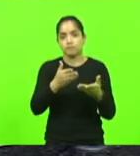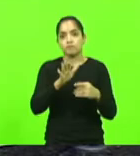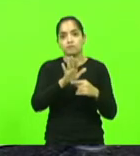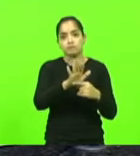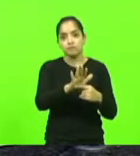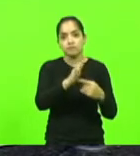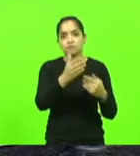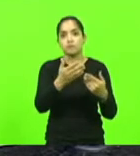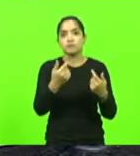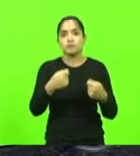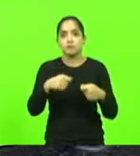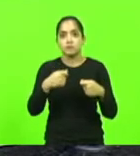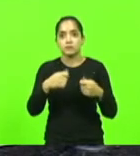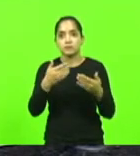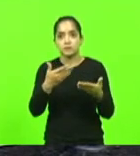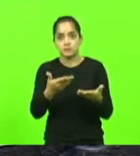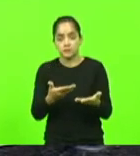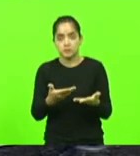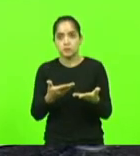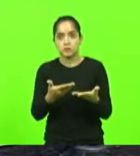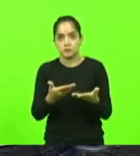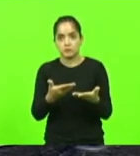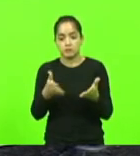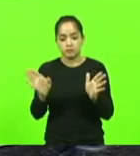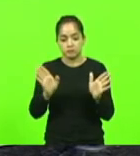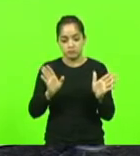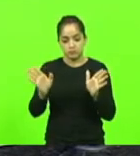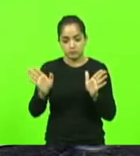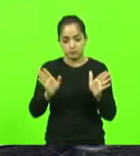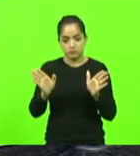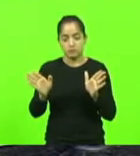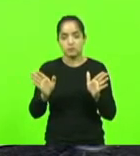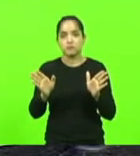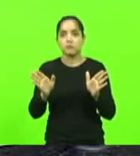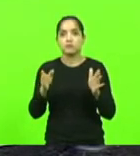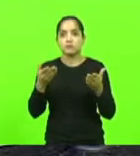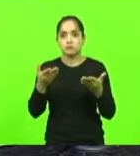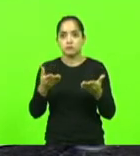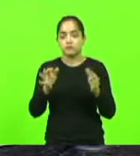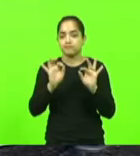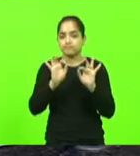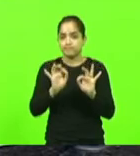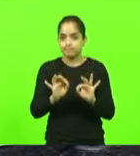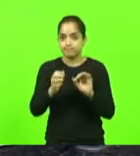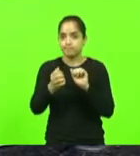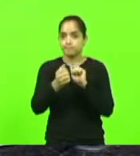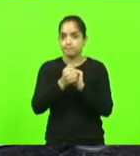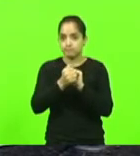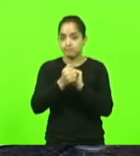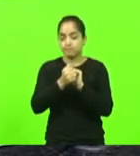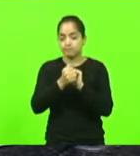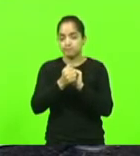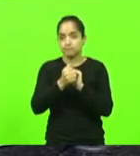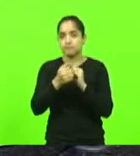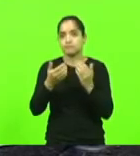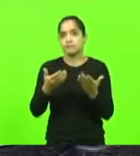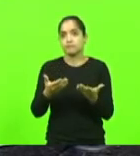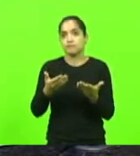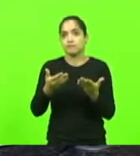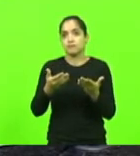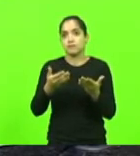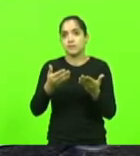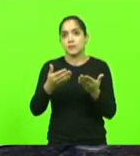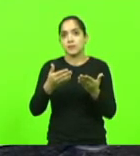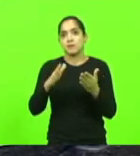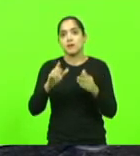aquilo que entender que possamos ser, nesse período que passar por aqui, com certeza juntos fazermos mais para a